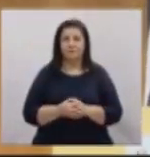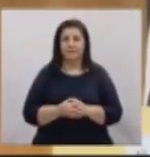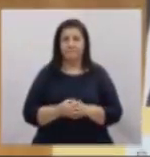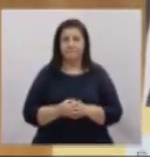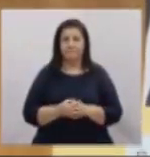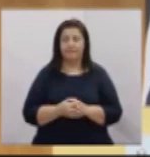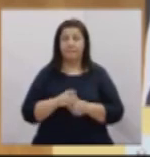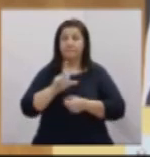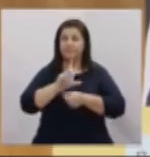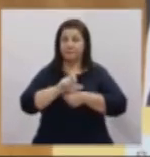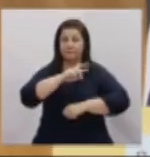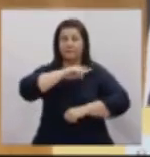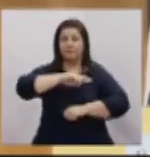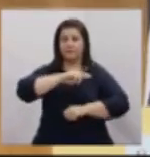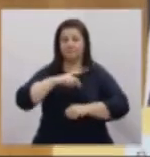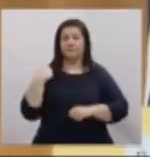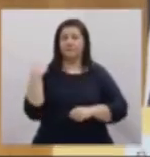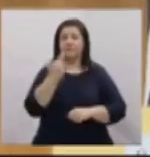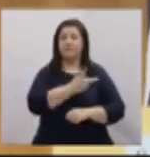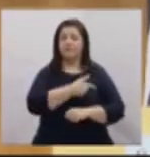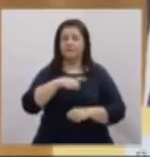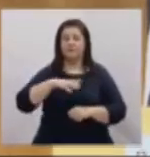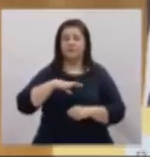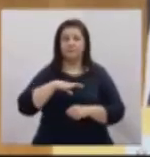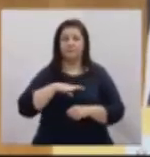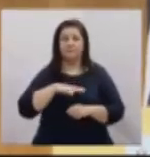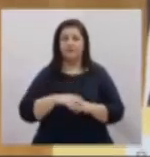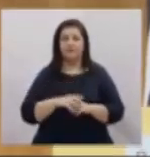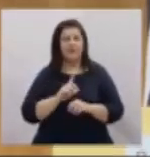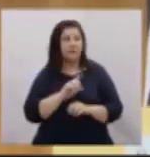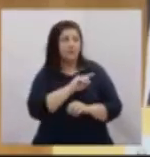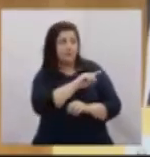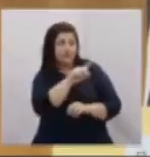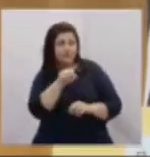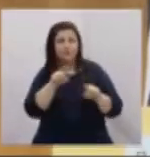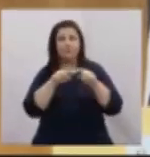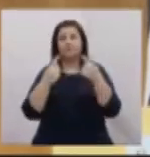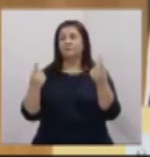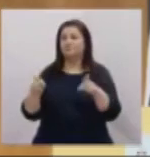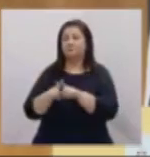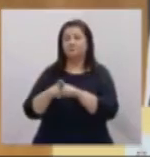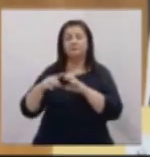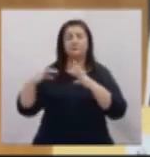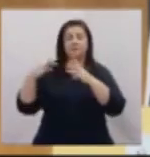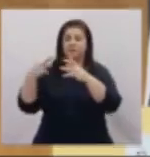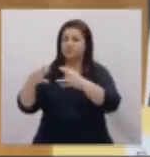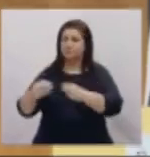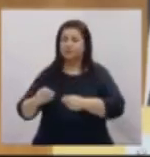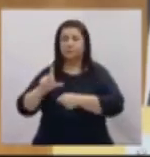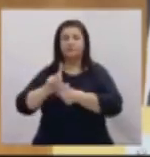os líderes religiosos da nossa cidade, não só vocês que estão sendo homenageados, mas enfim, acho que todos líderes